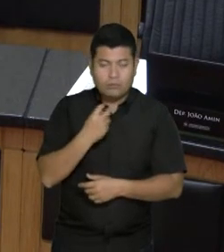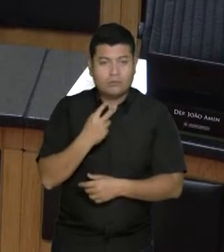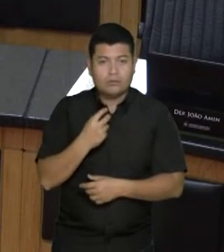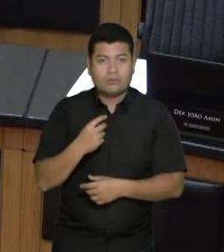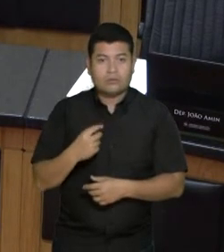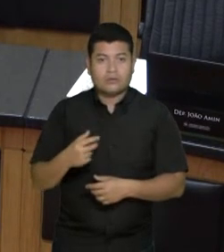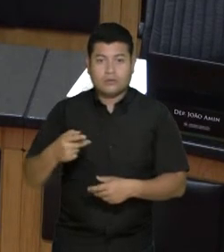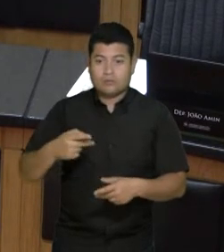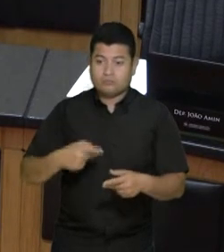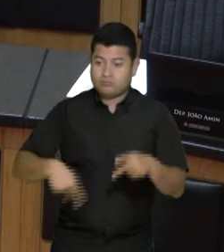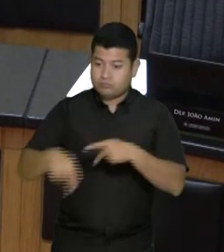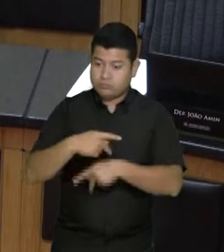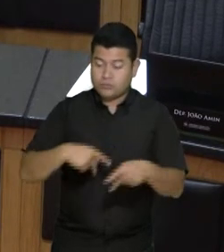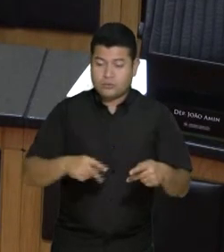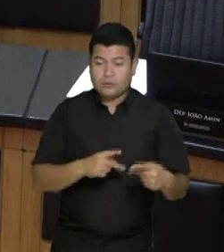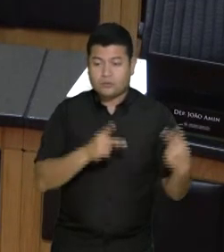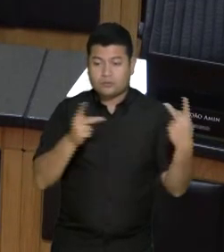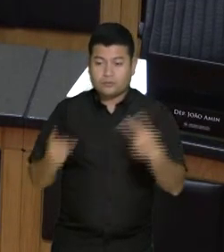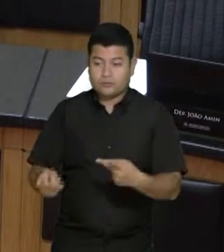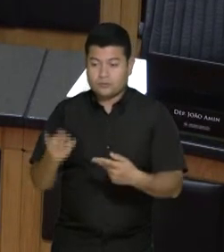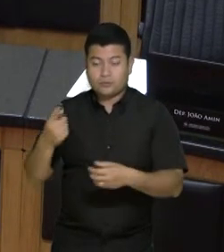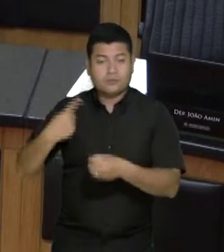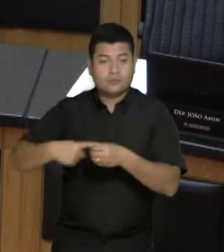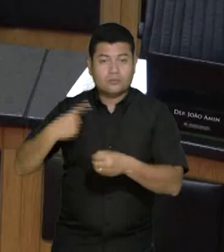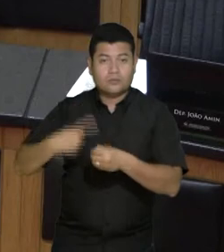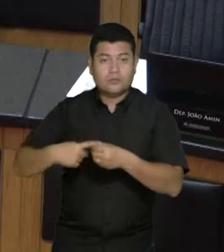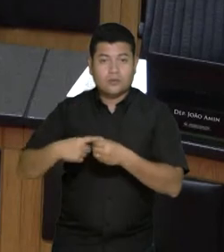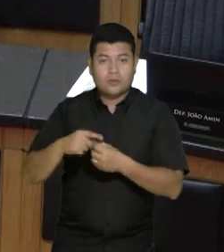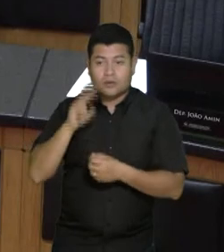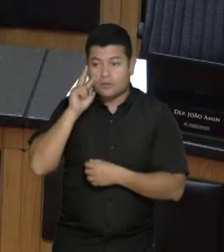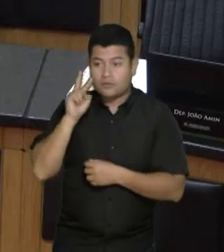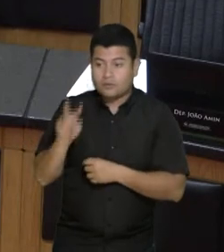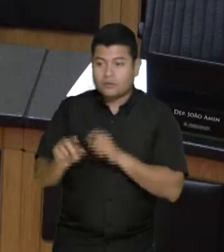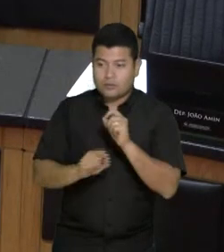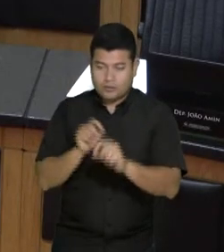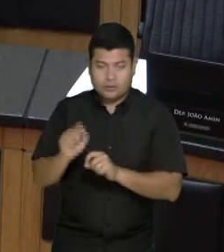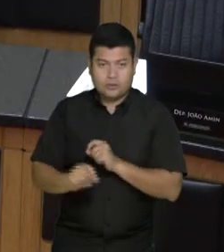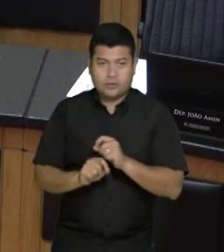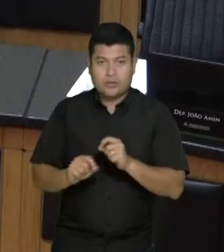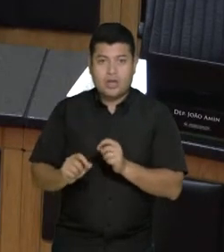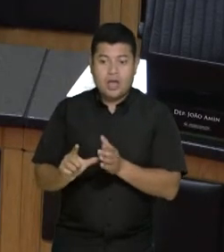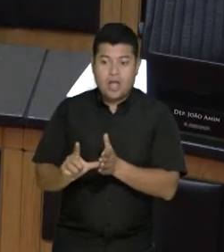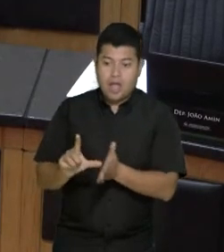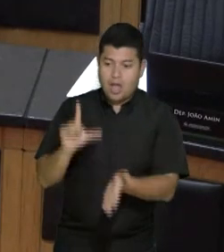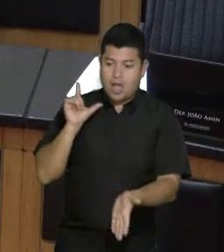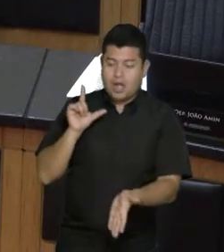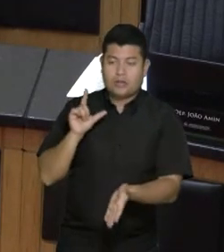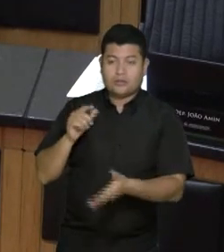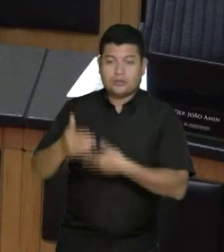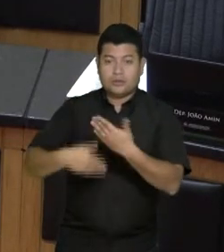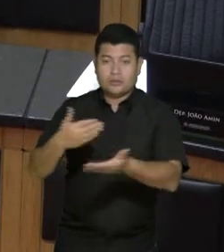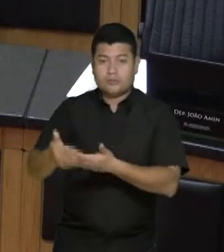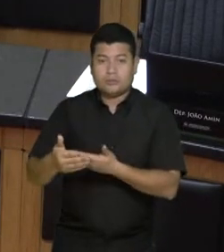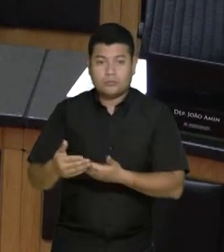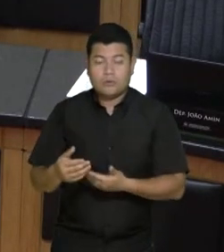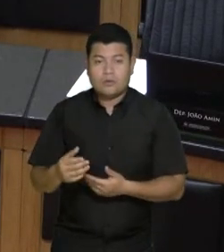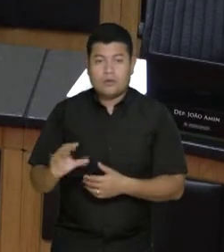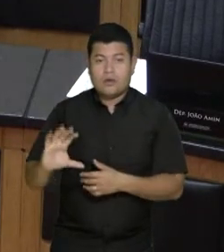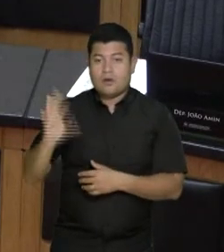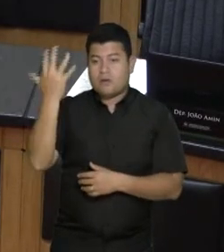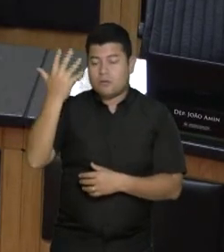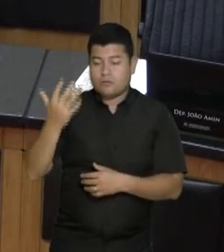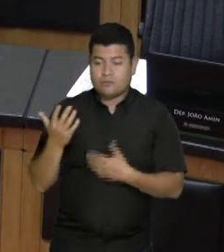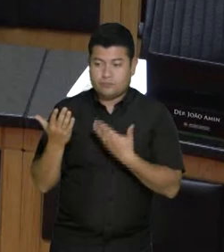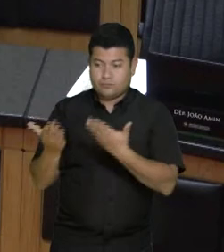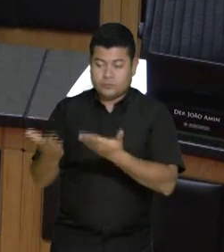para Palmeira vai ver antes e depois de uma mulher guerreira, de uma mulher de qualidade, de fibra, que é a